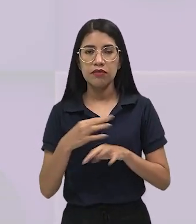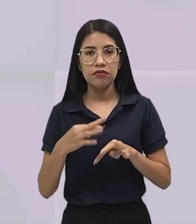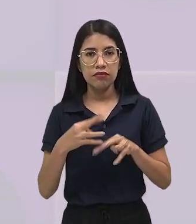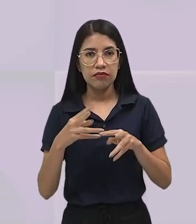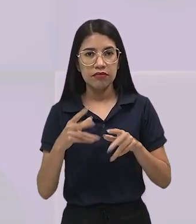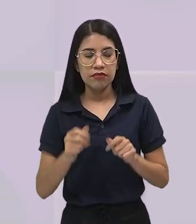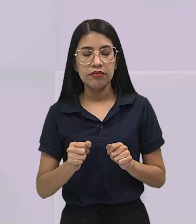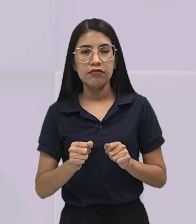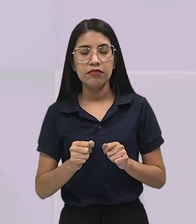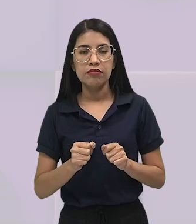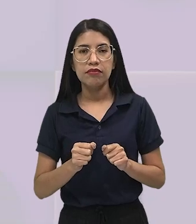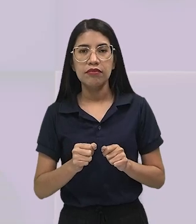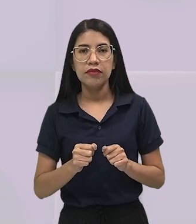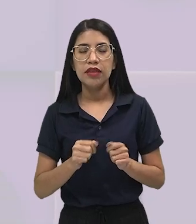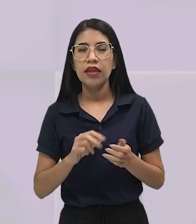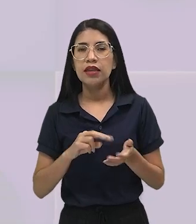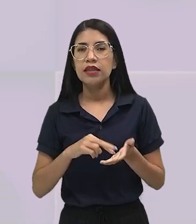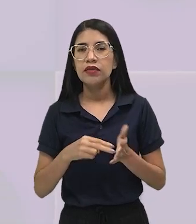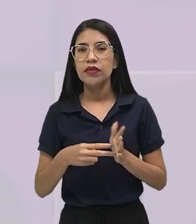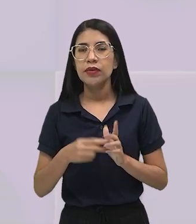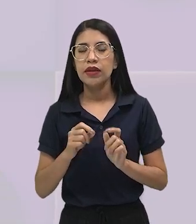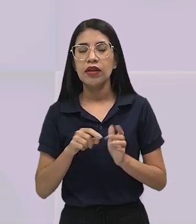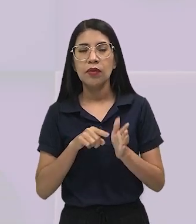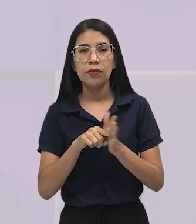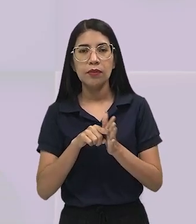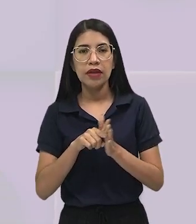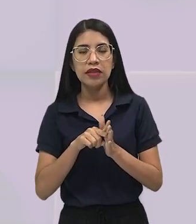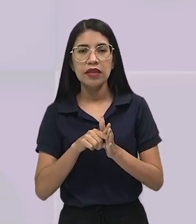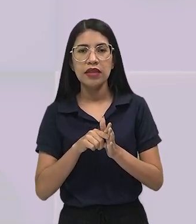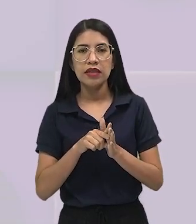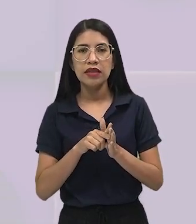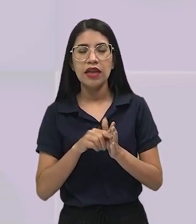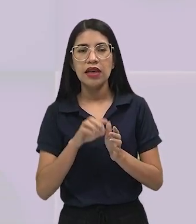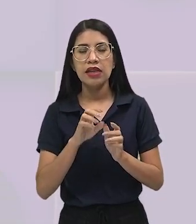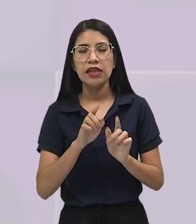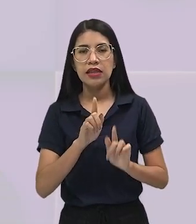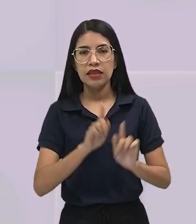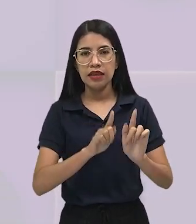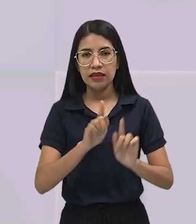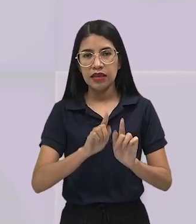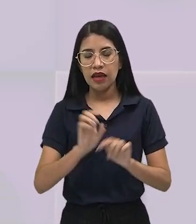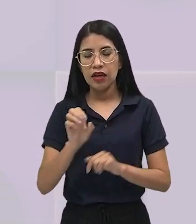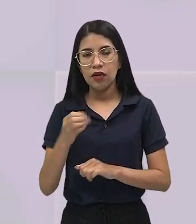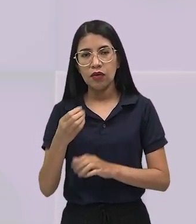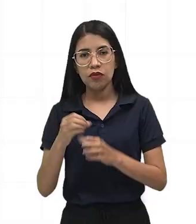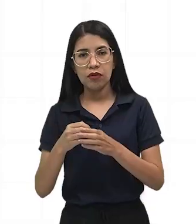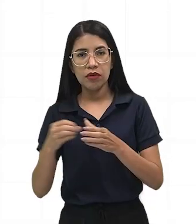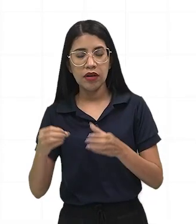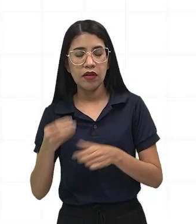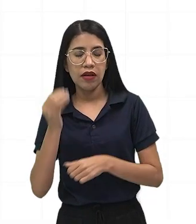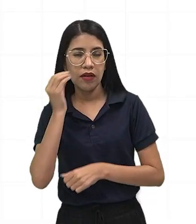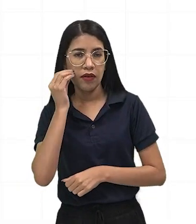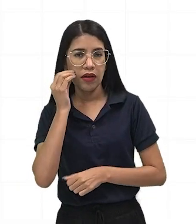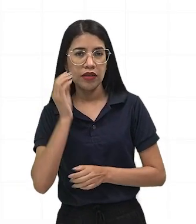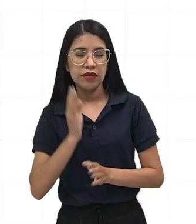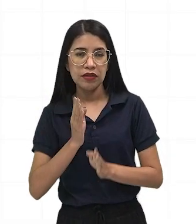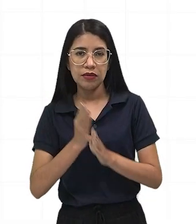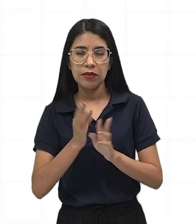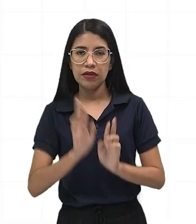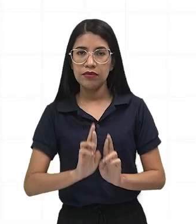todos. O que é uma pesquisa amostral ou censitária? Vamos ver